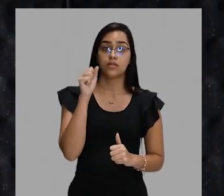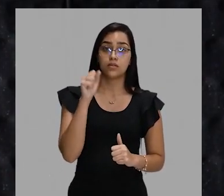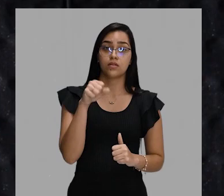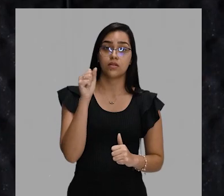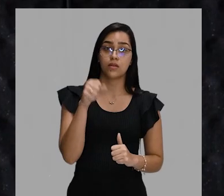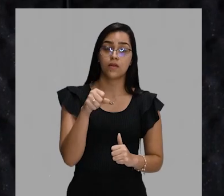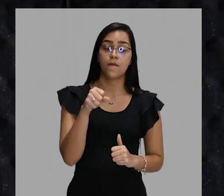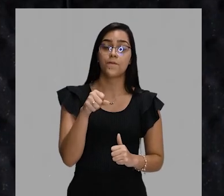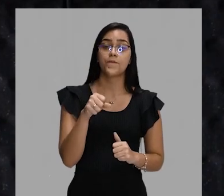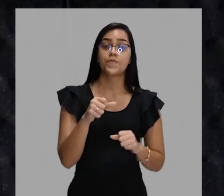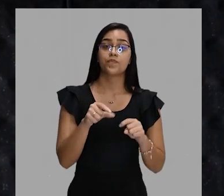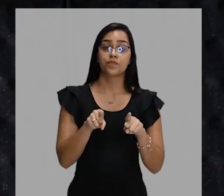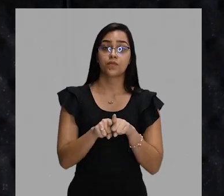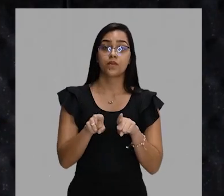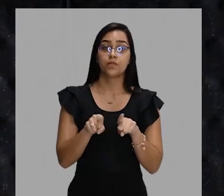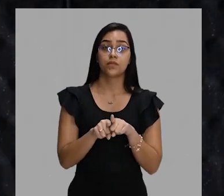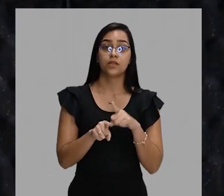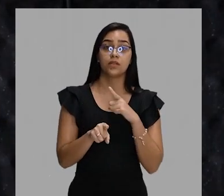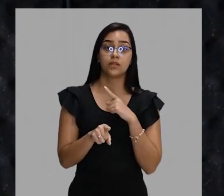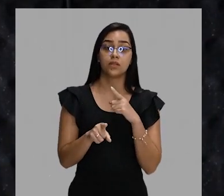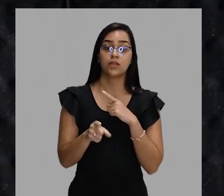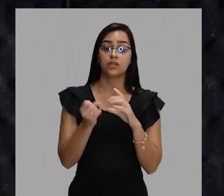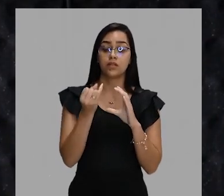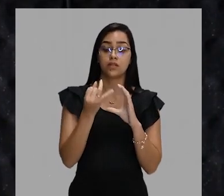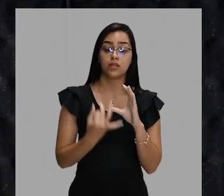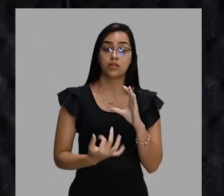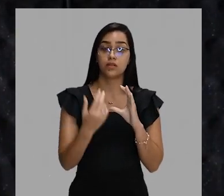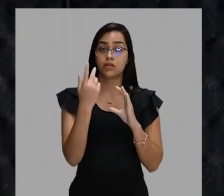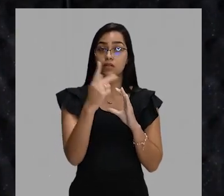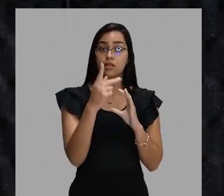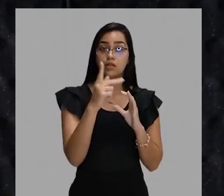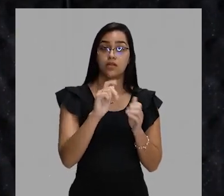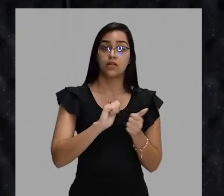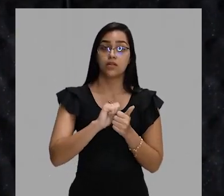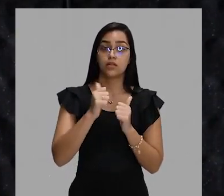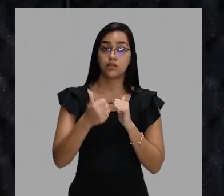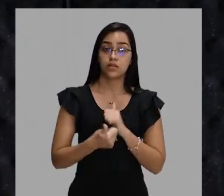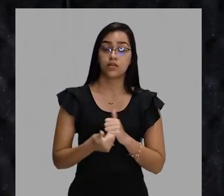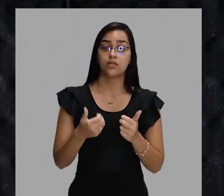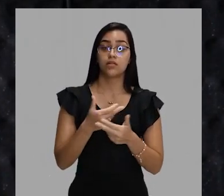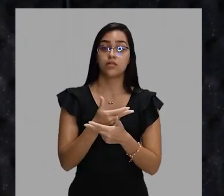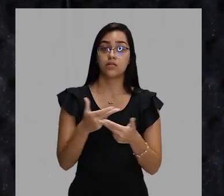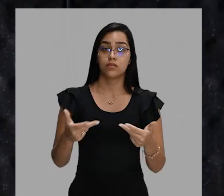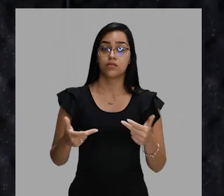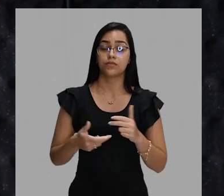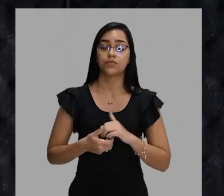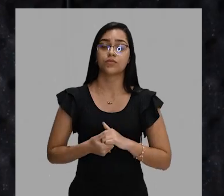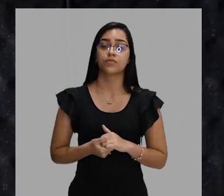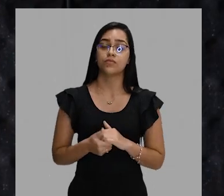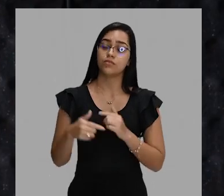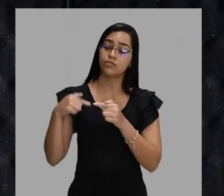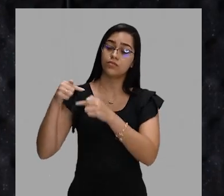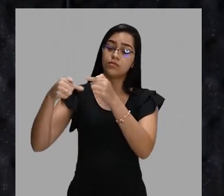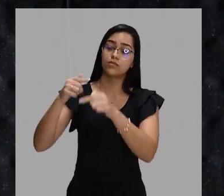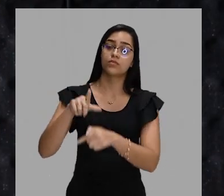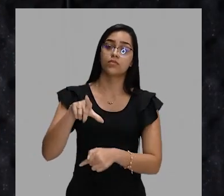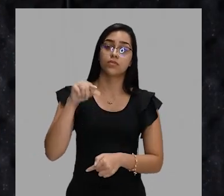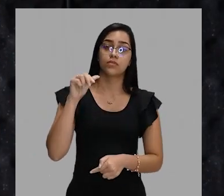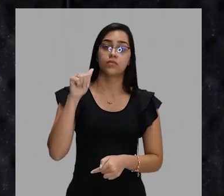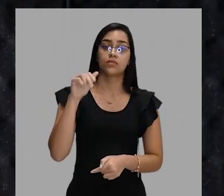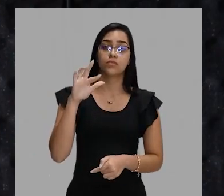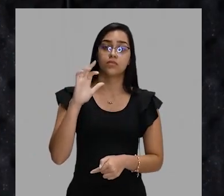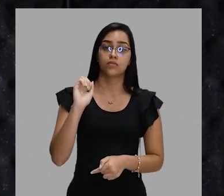sobreviver e passar essa característica adaptativa para as futuras gerações. Isso é seleção